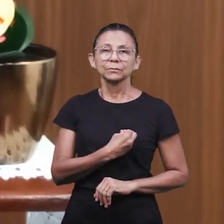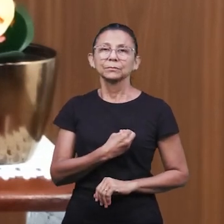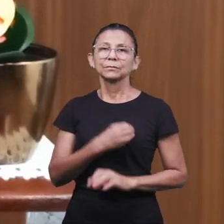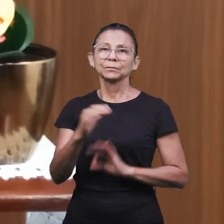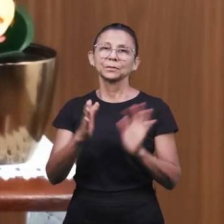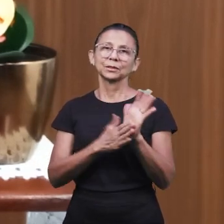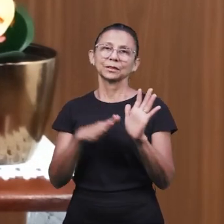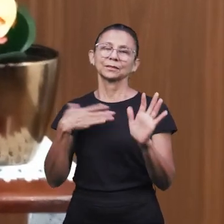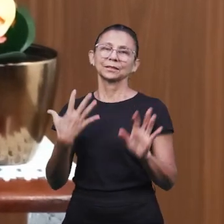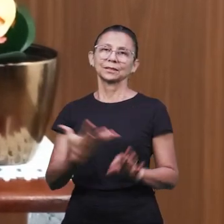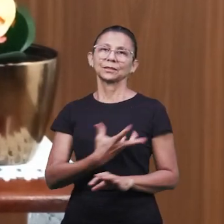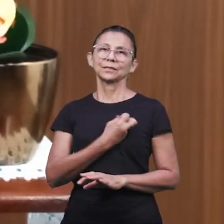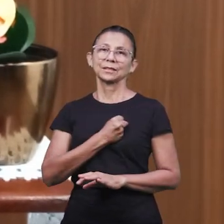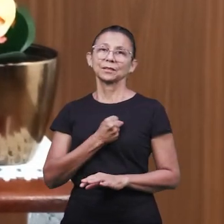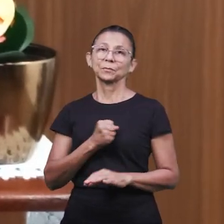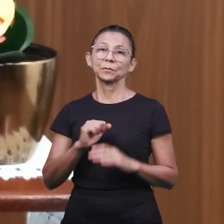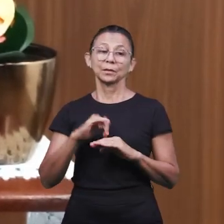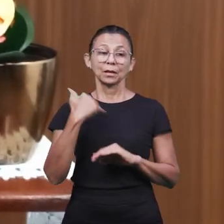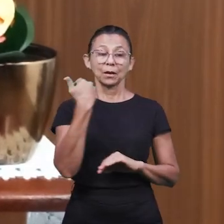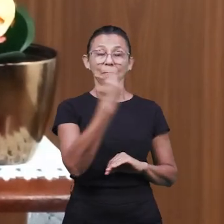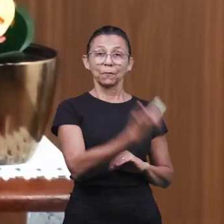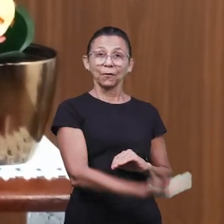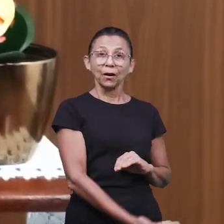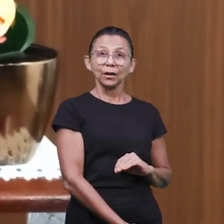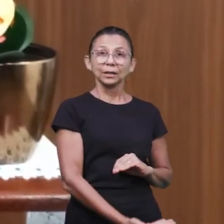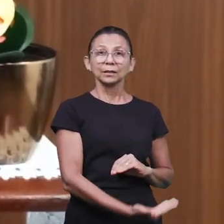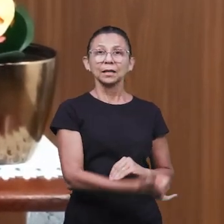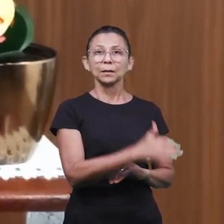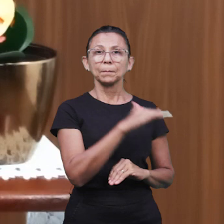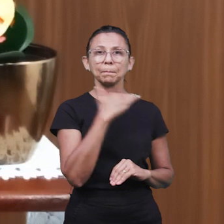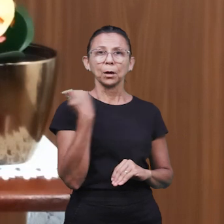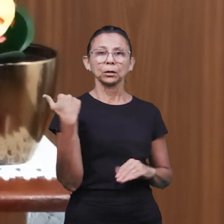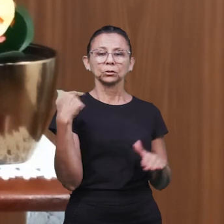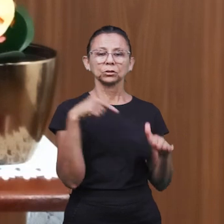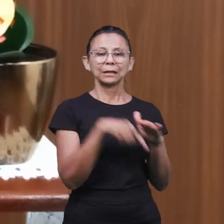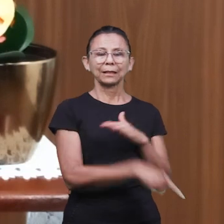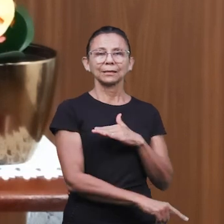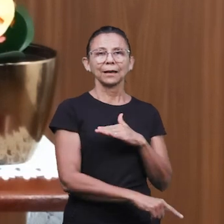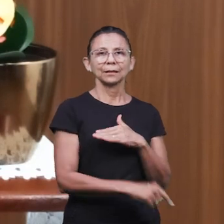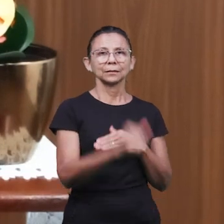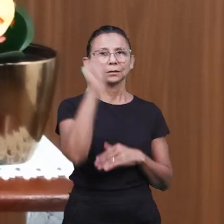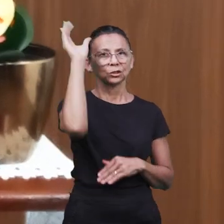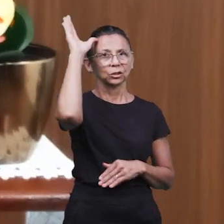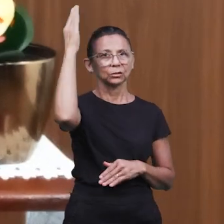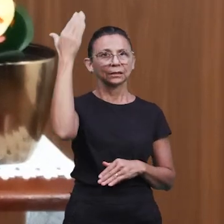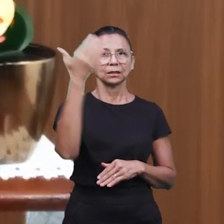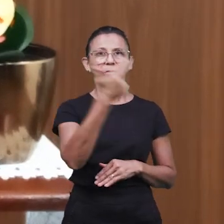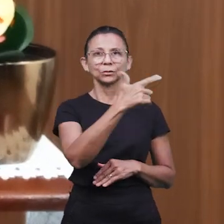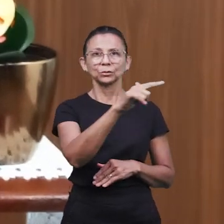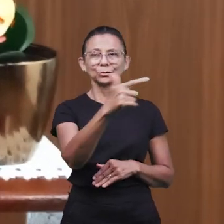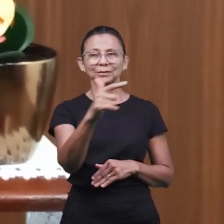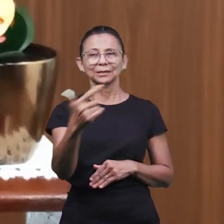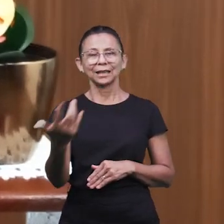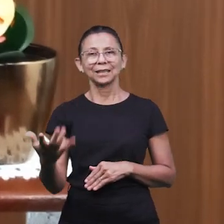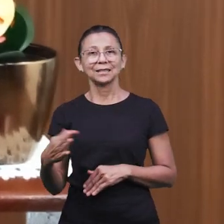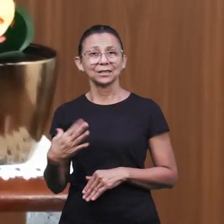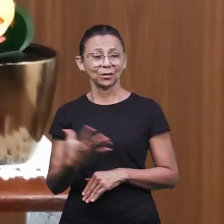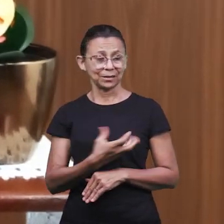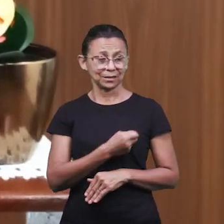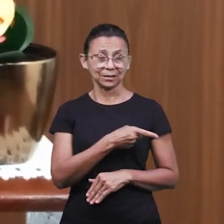quê? Porque fora dele não há vida, fora dele não há saída, fora dele não há